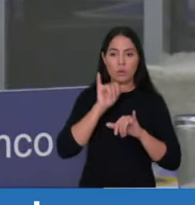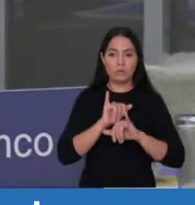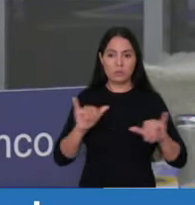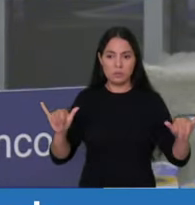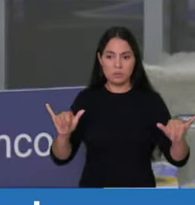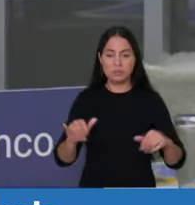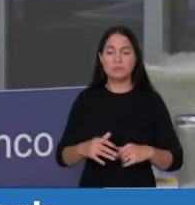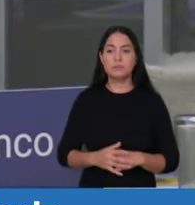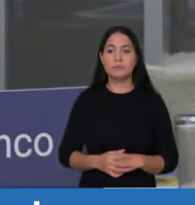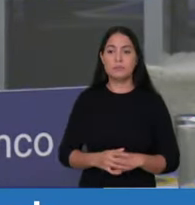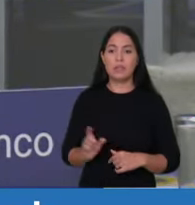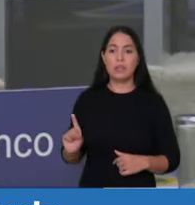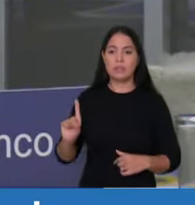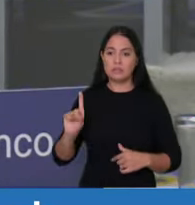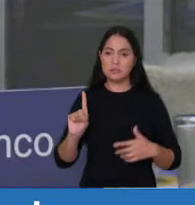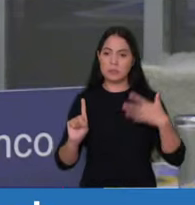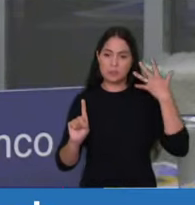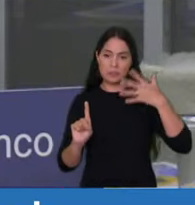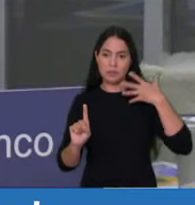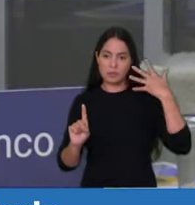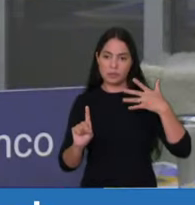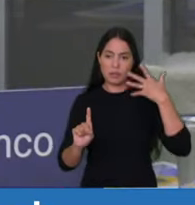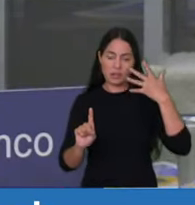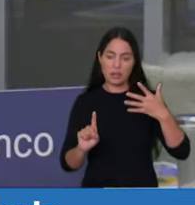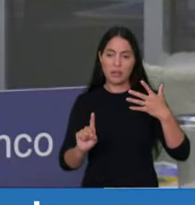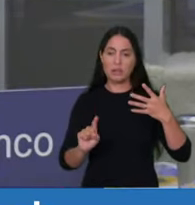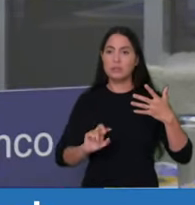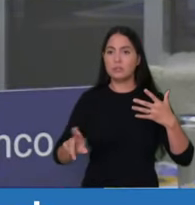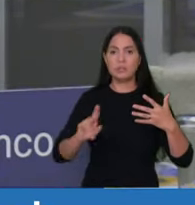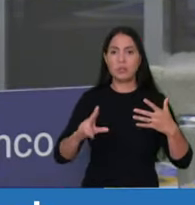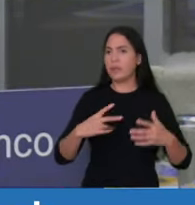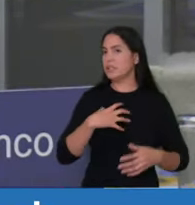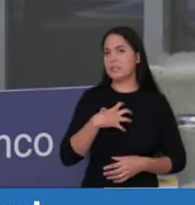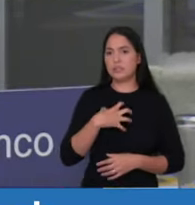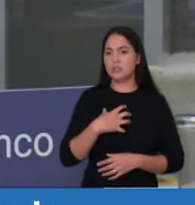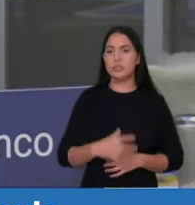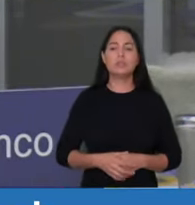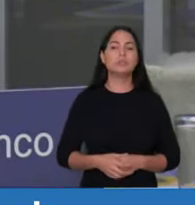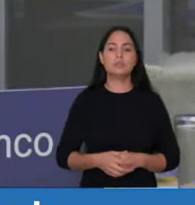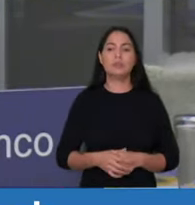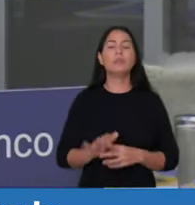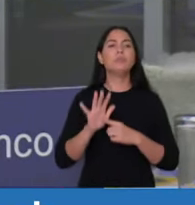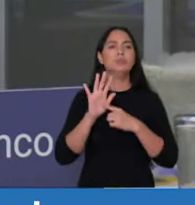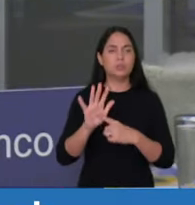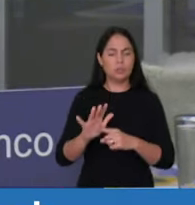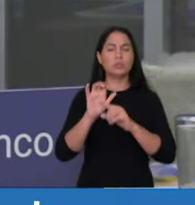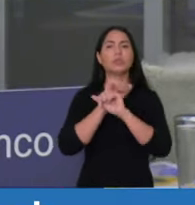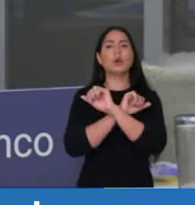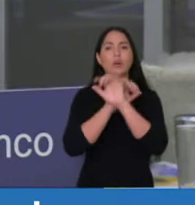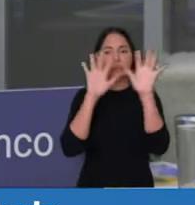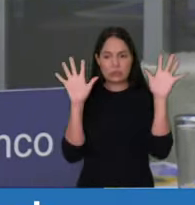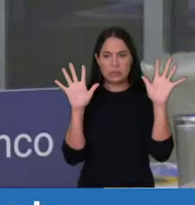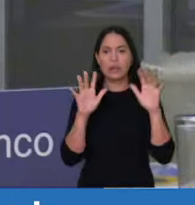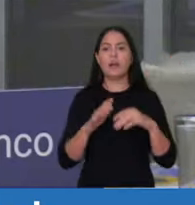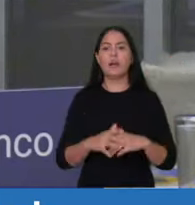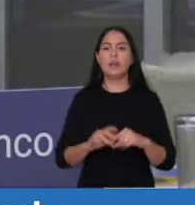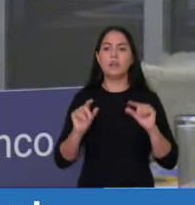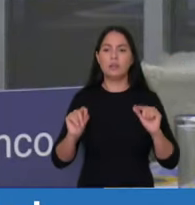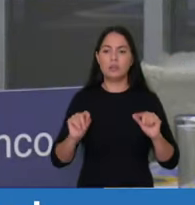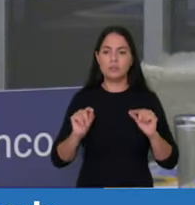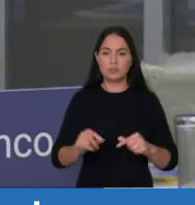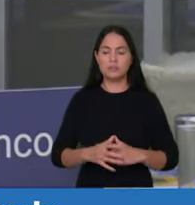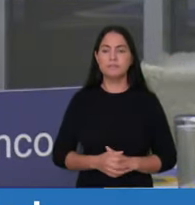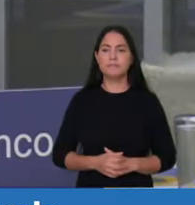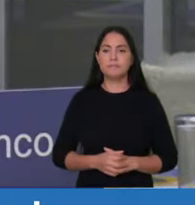fala que tive não era sem sentido. Revelou-se ali as entranhas de um Estado